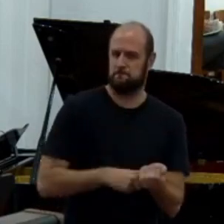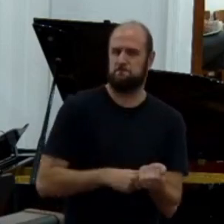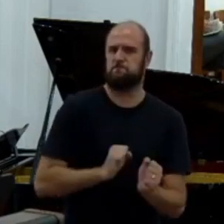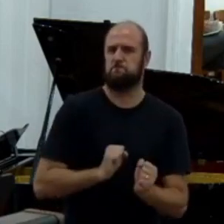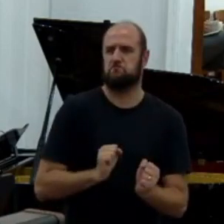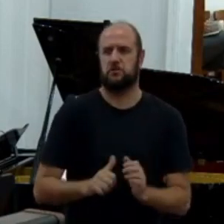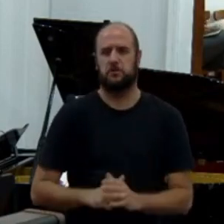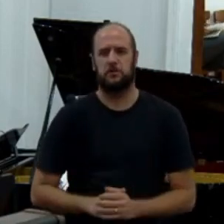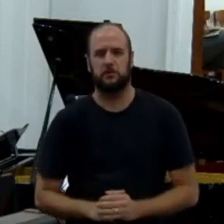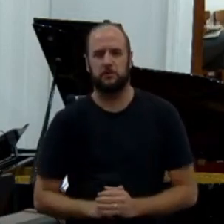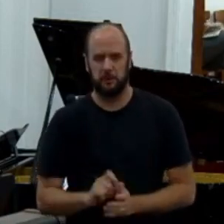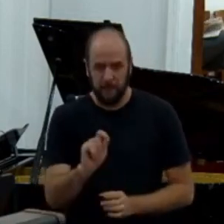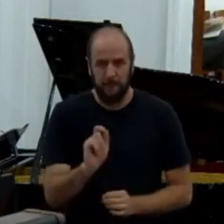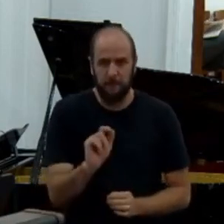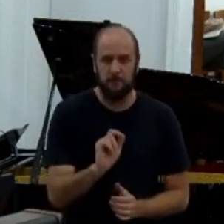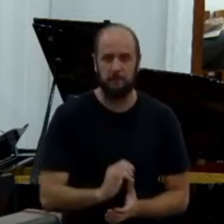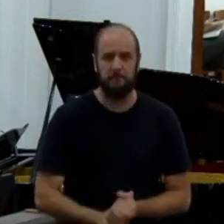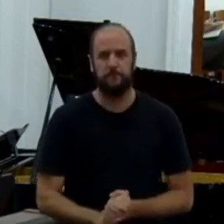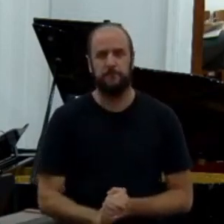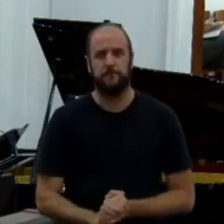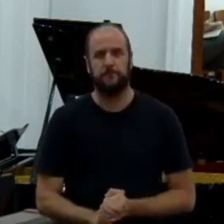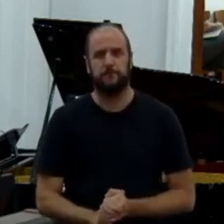irritado?